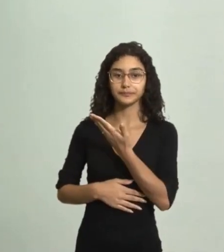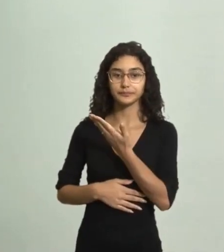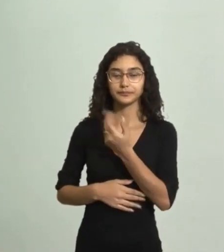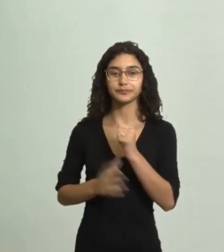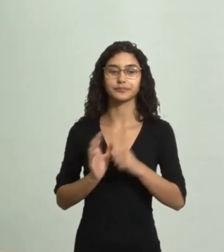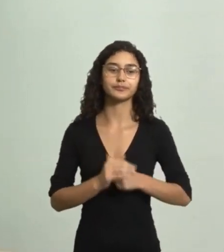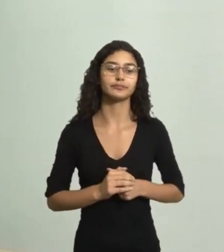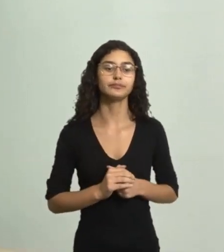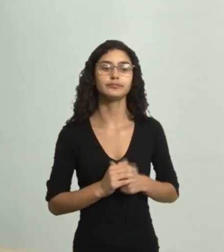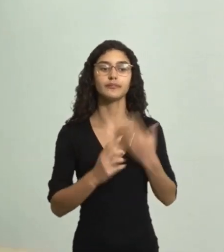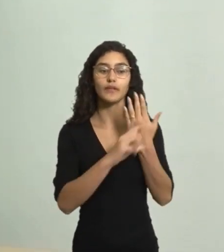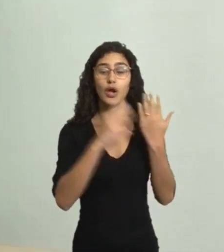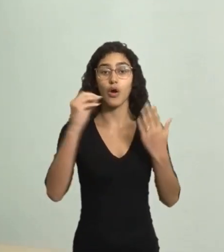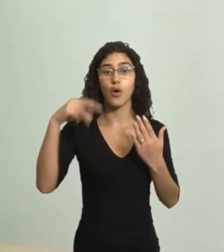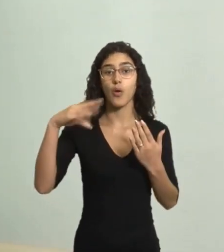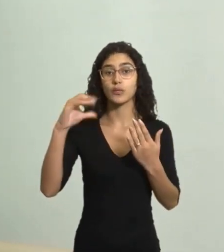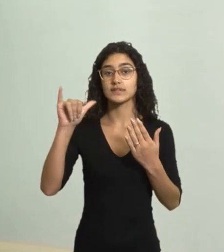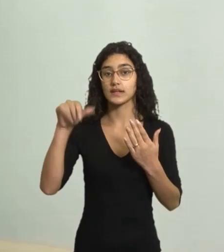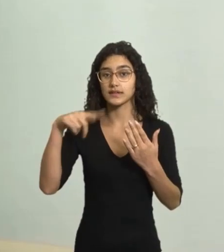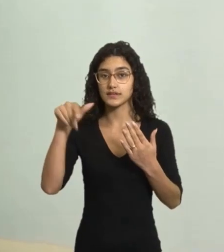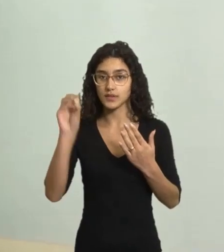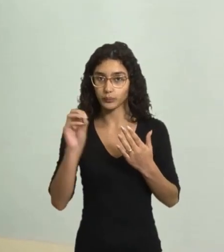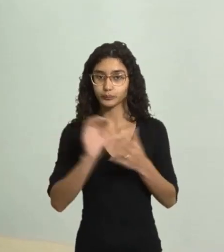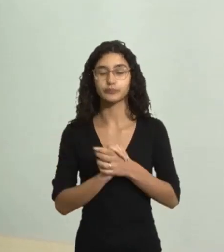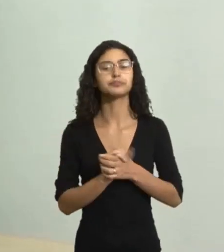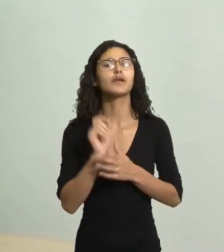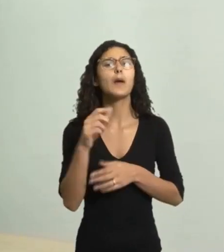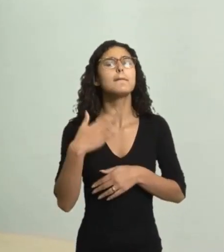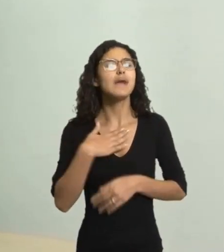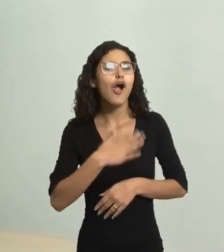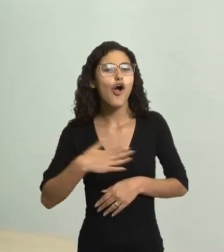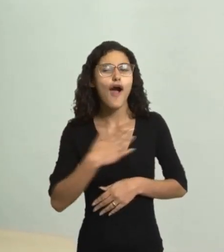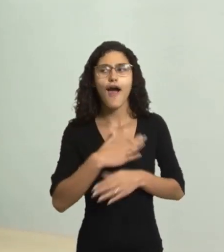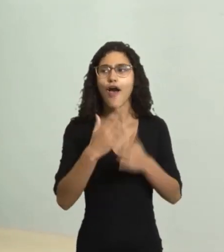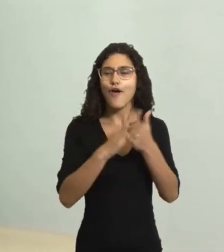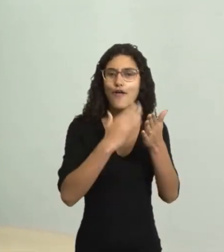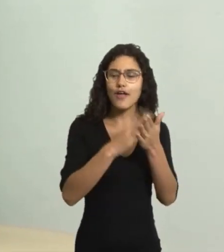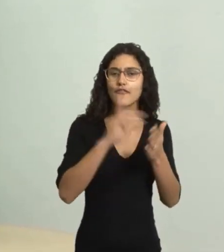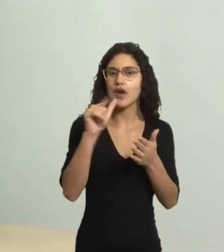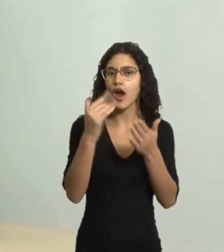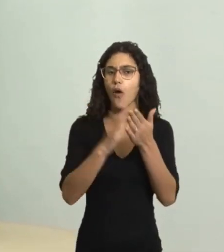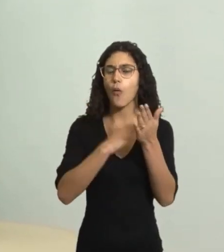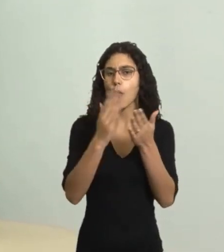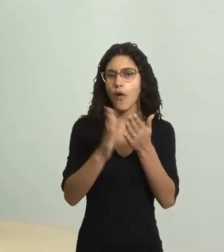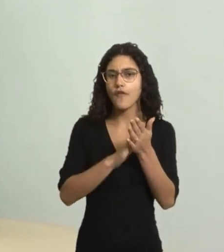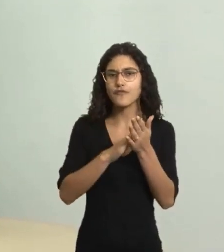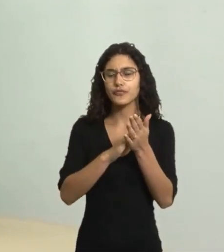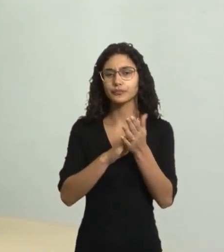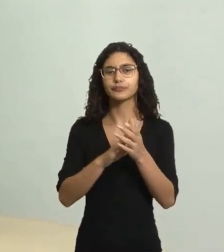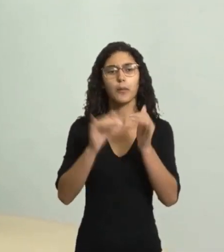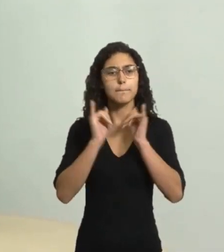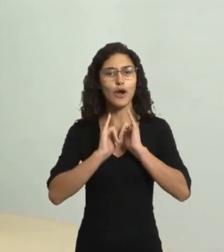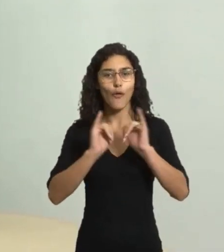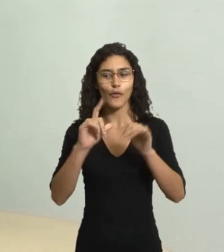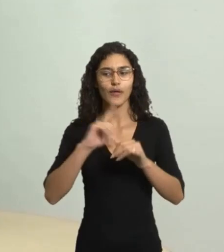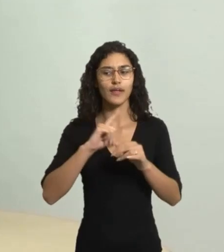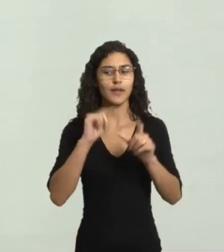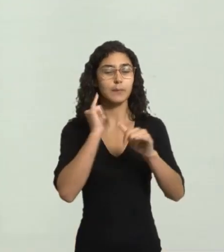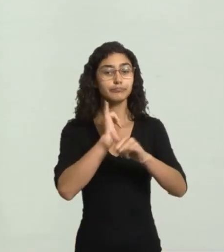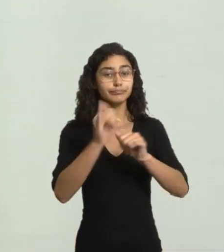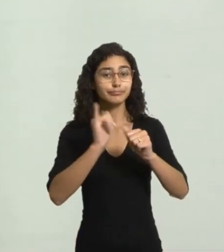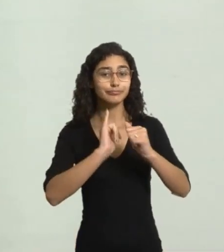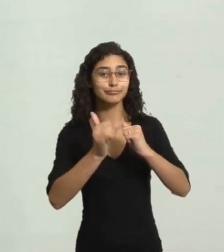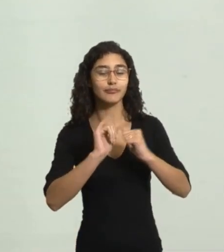de Conceição Evaristo. O que eu mais gostei no livro é um livro de contos. Alguns dos contos